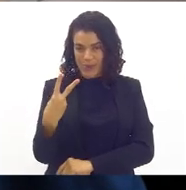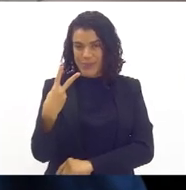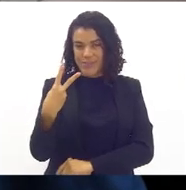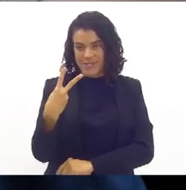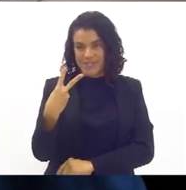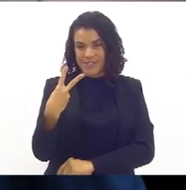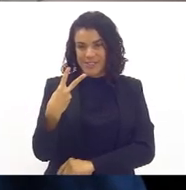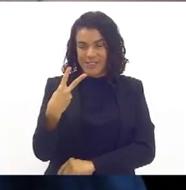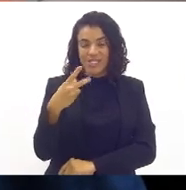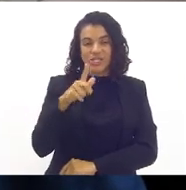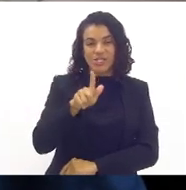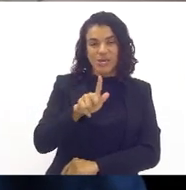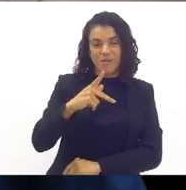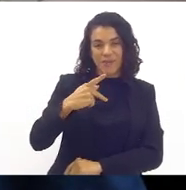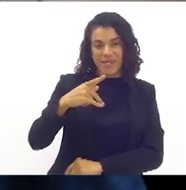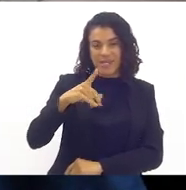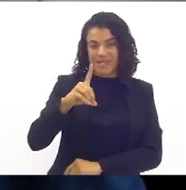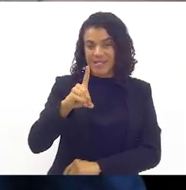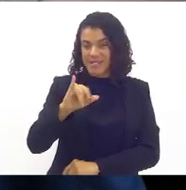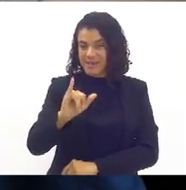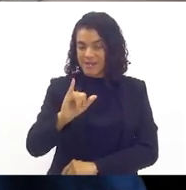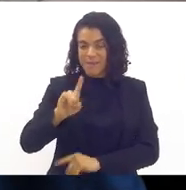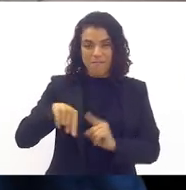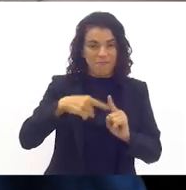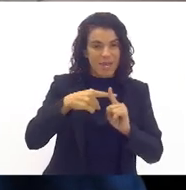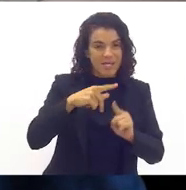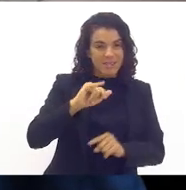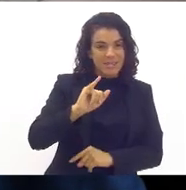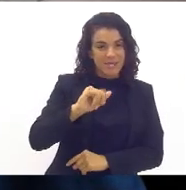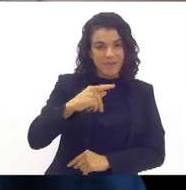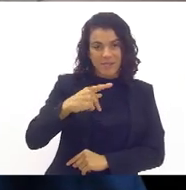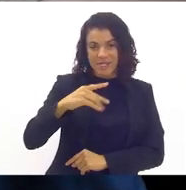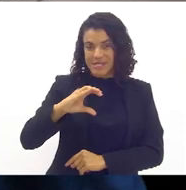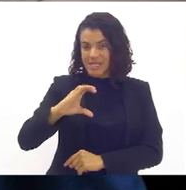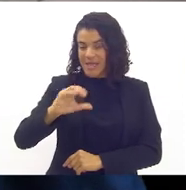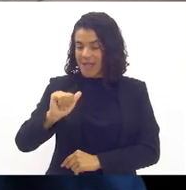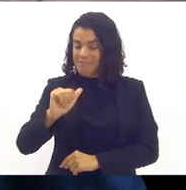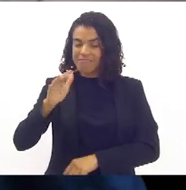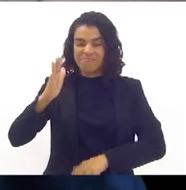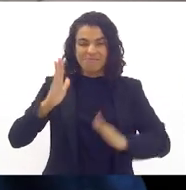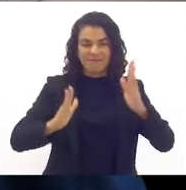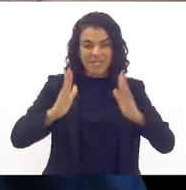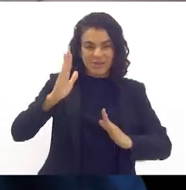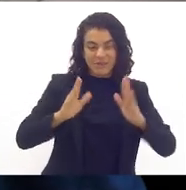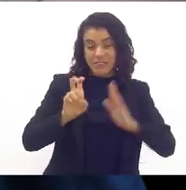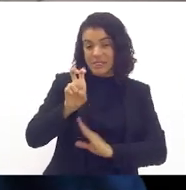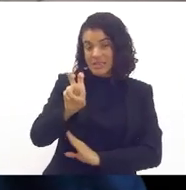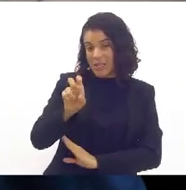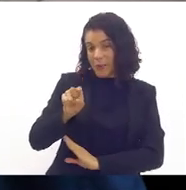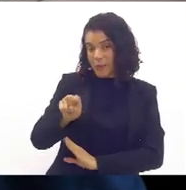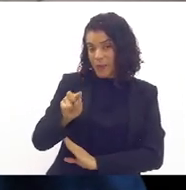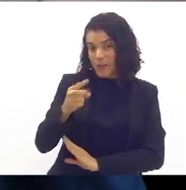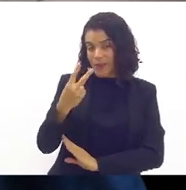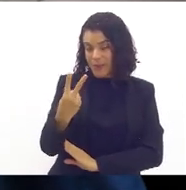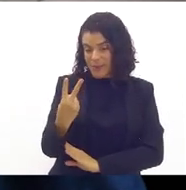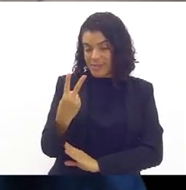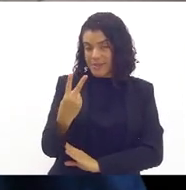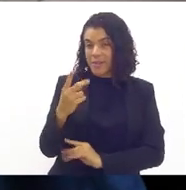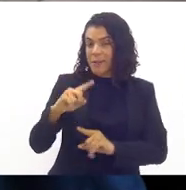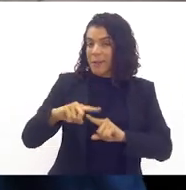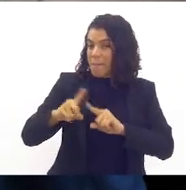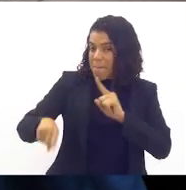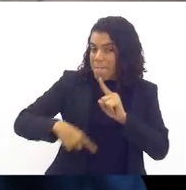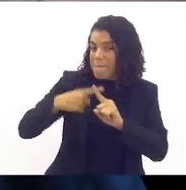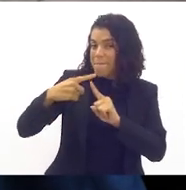6%, GPDI mais 6, com IPCA mais 4, em média dá 5,2. Mas a